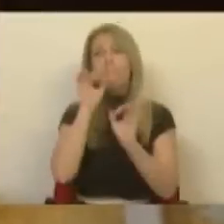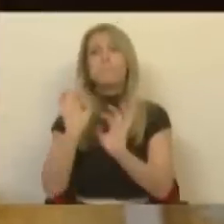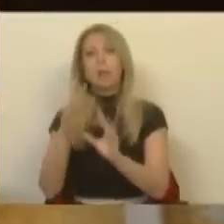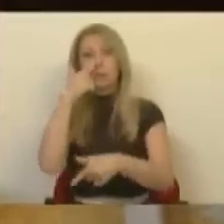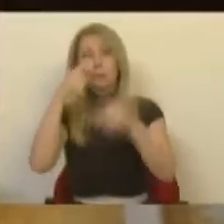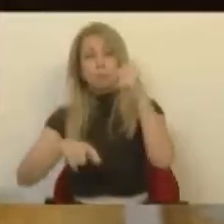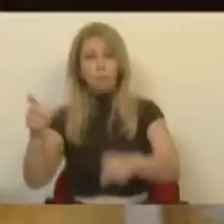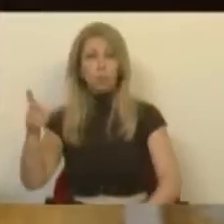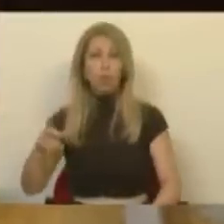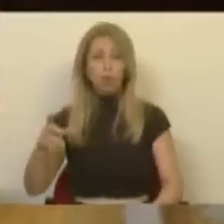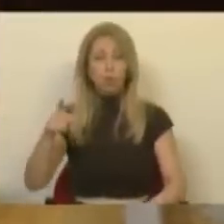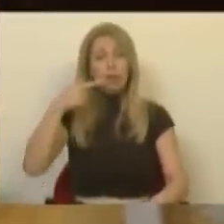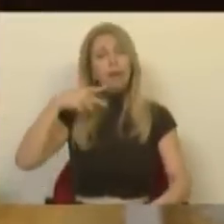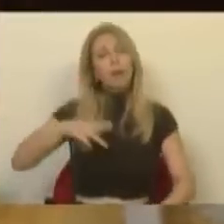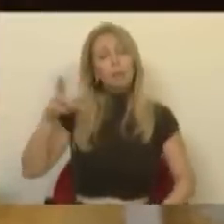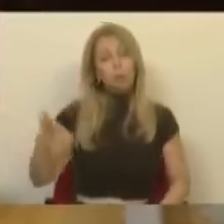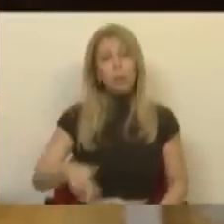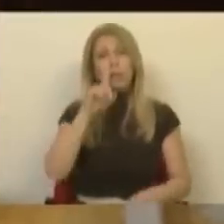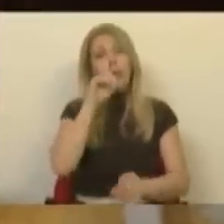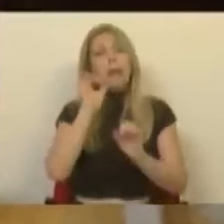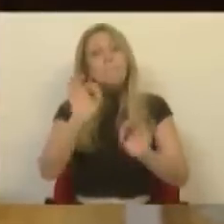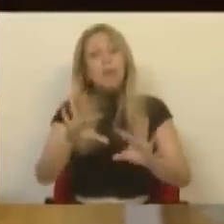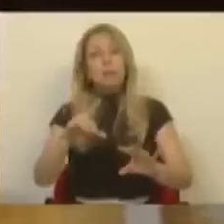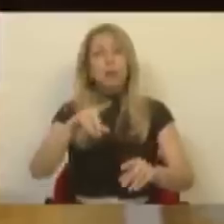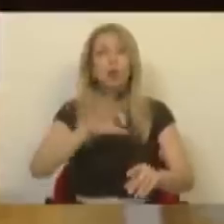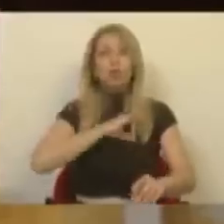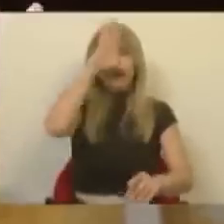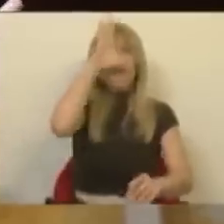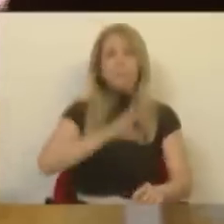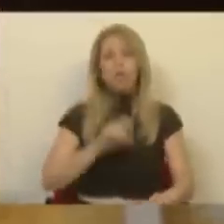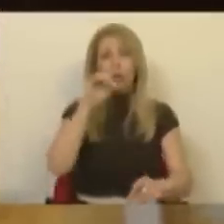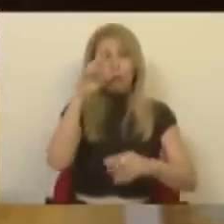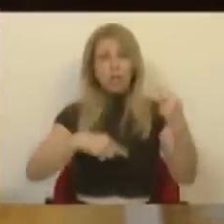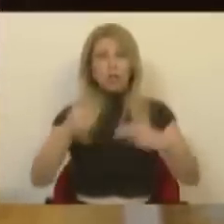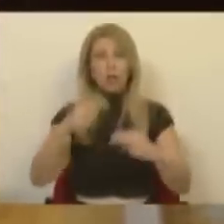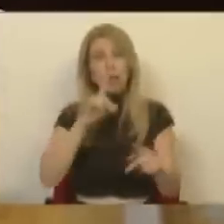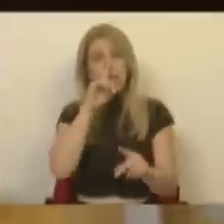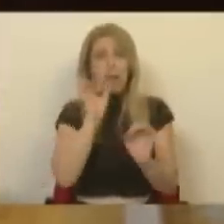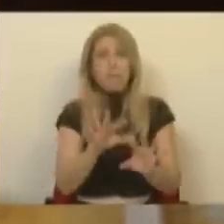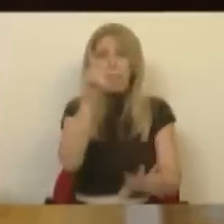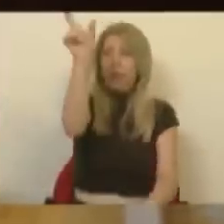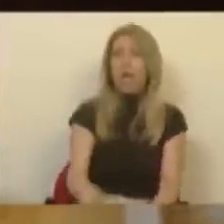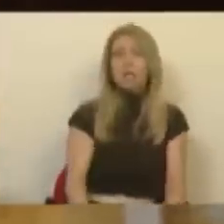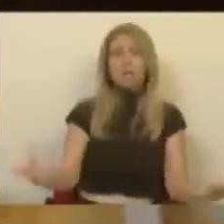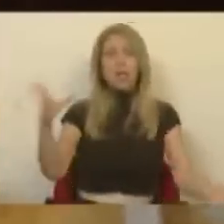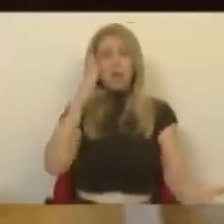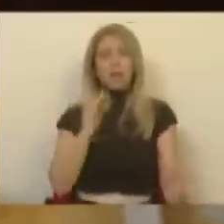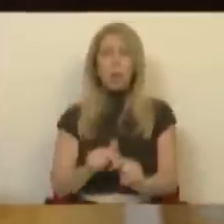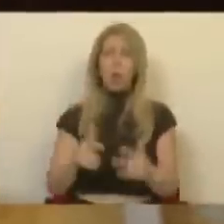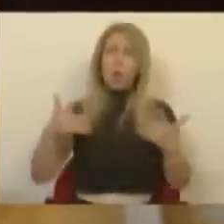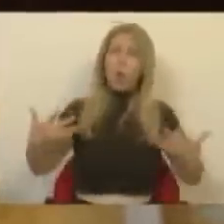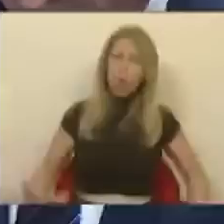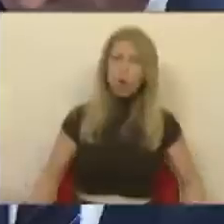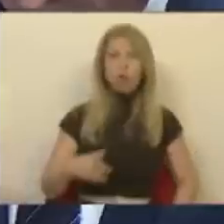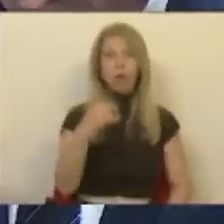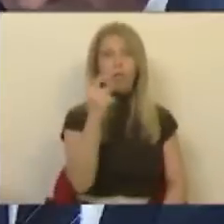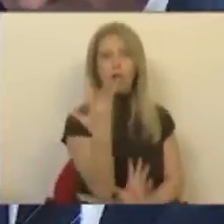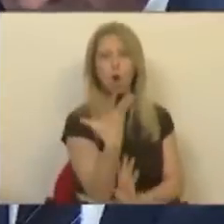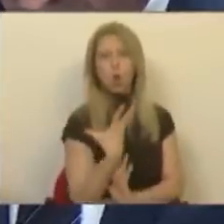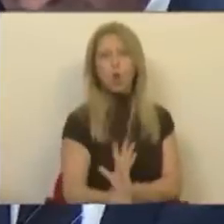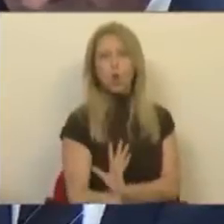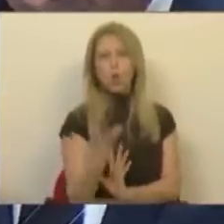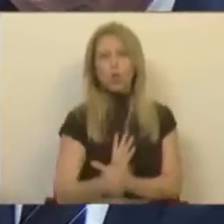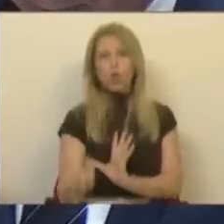comenta o seu Ministro das Finanças e o medo assim e que há uma vergonha para nós todos hoje é uma vergonha a sugar-nos dinheiro